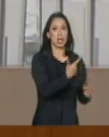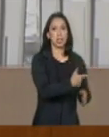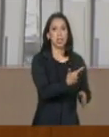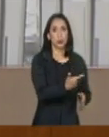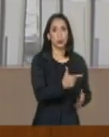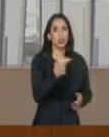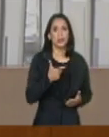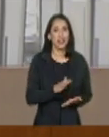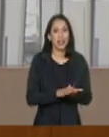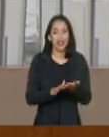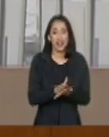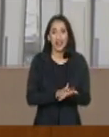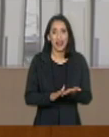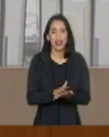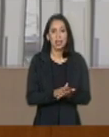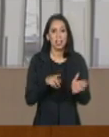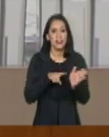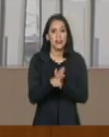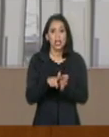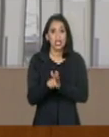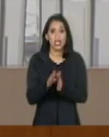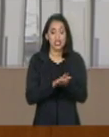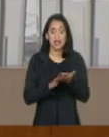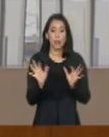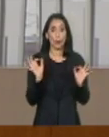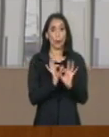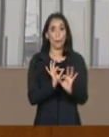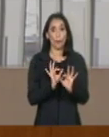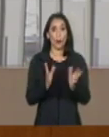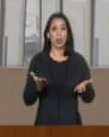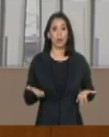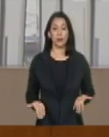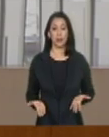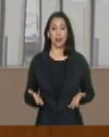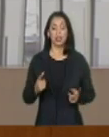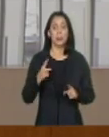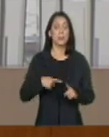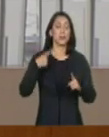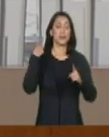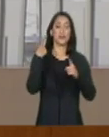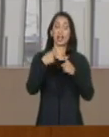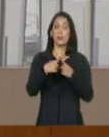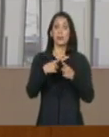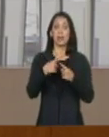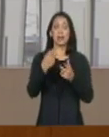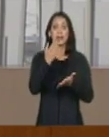sequer investigação. Gesticula. Dedo em riste.